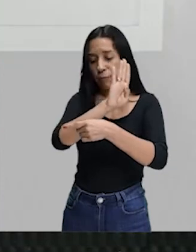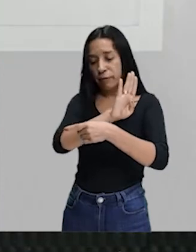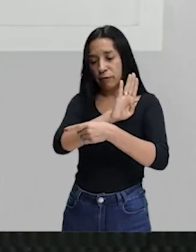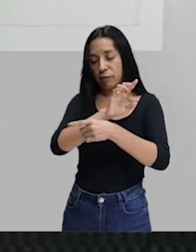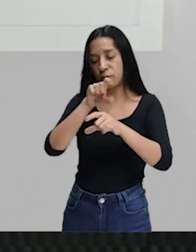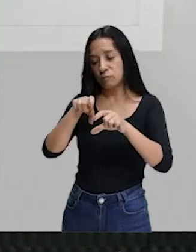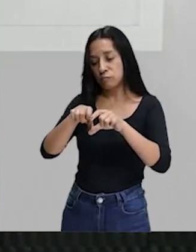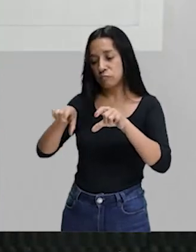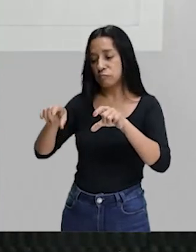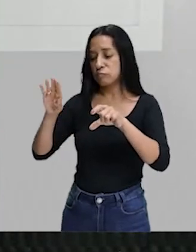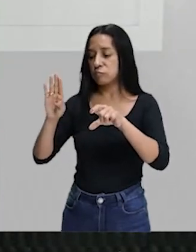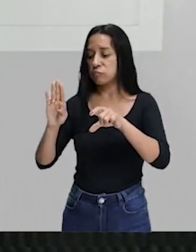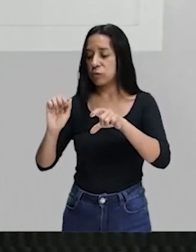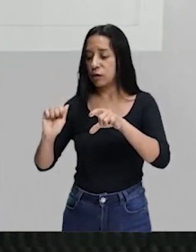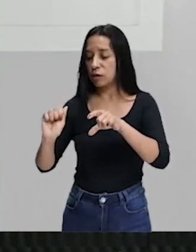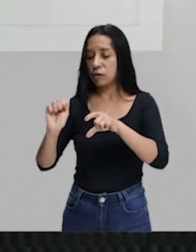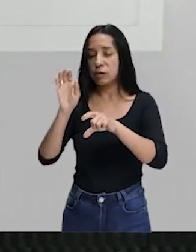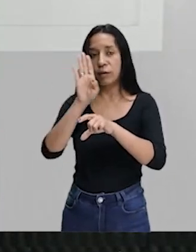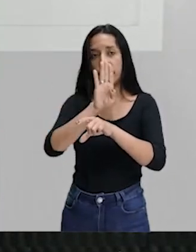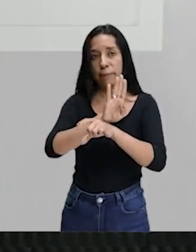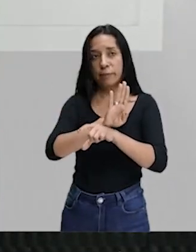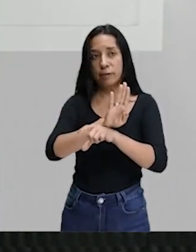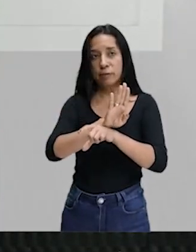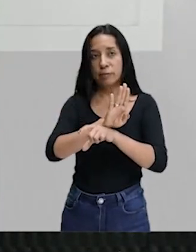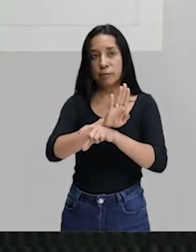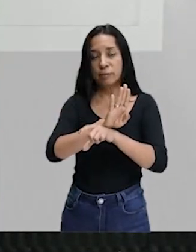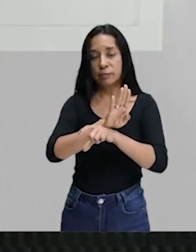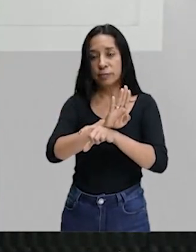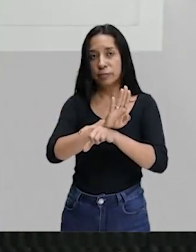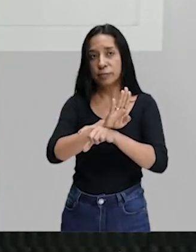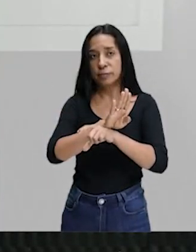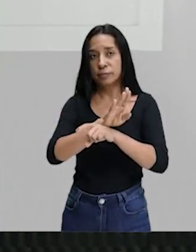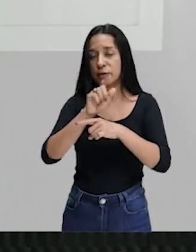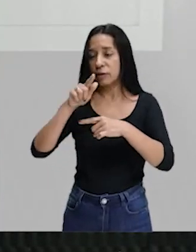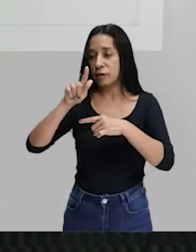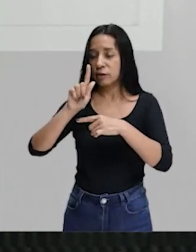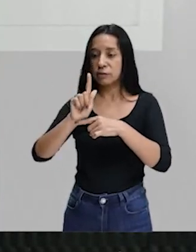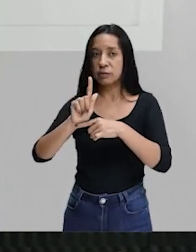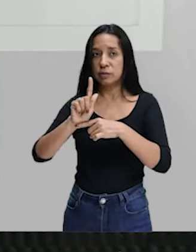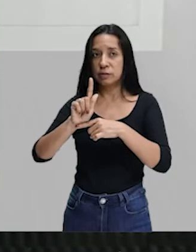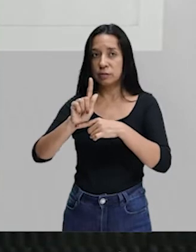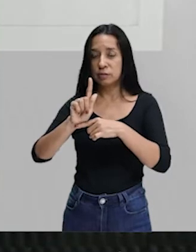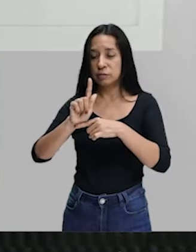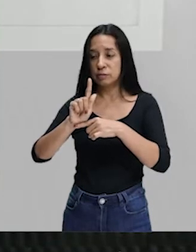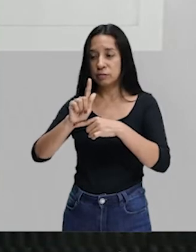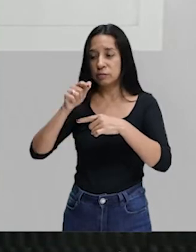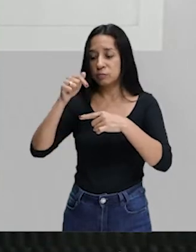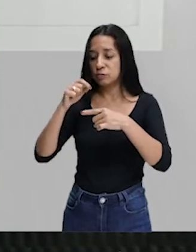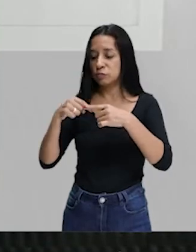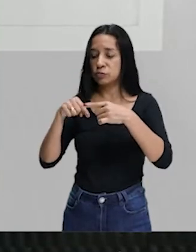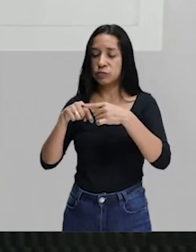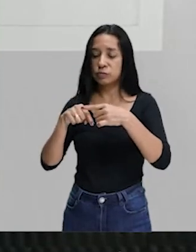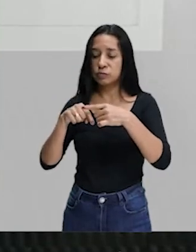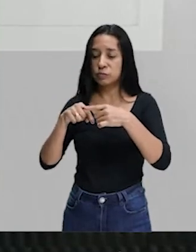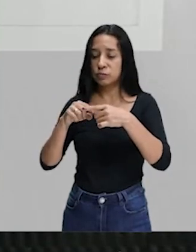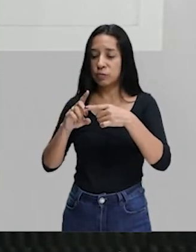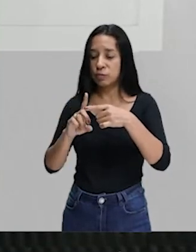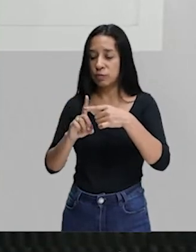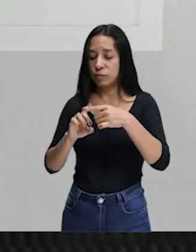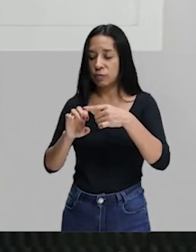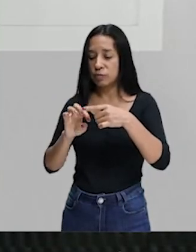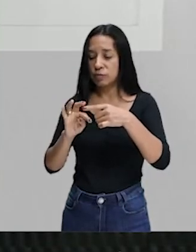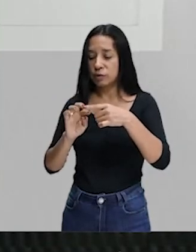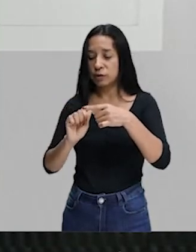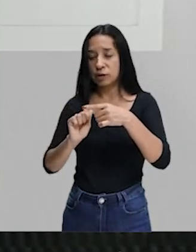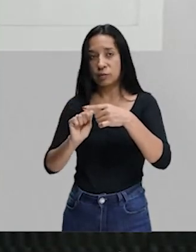para a extremidade B. Então, dividido aqui por ΔT. Então, a nossa primeira relação matemática